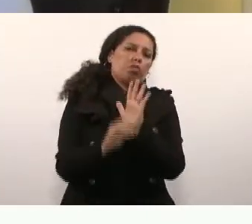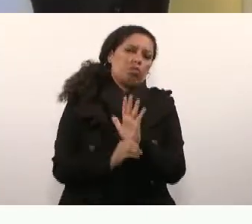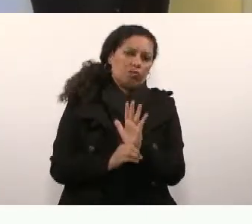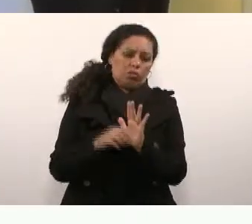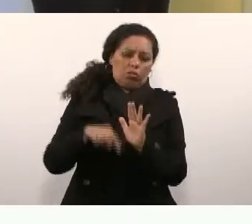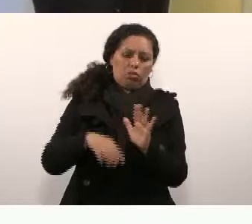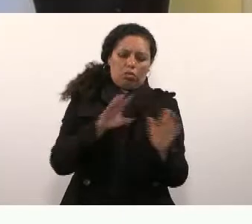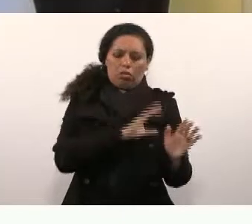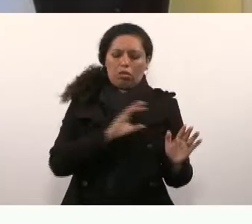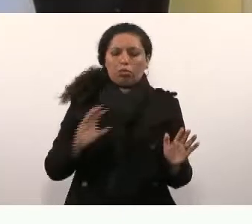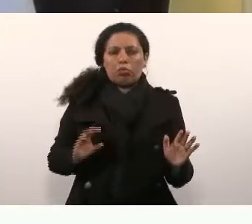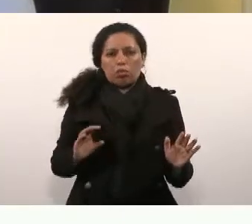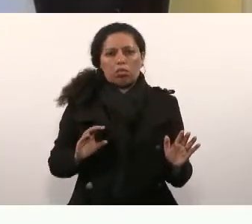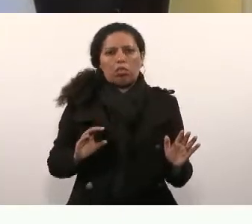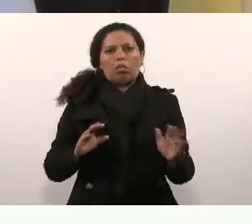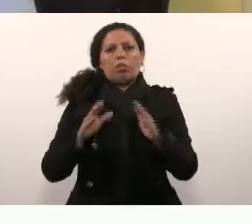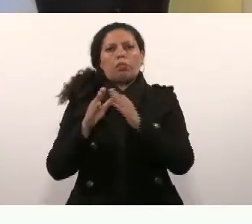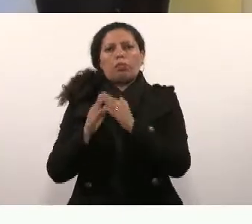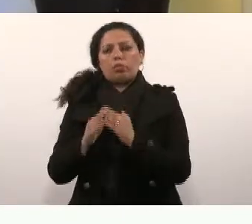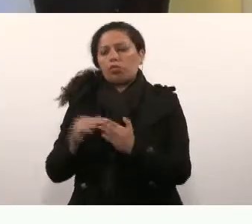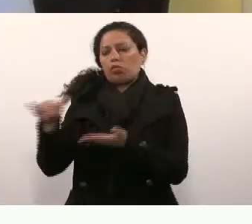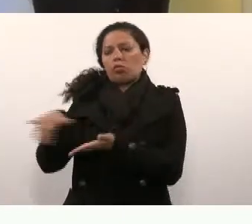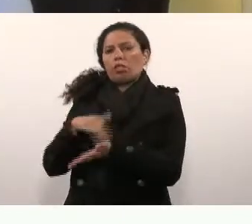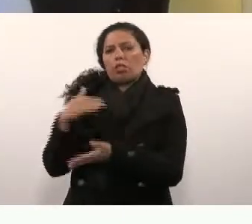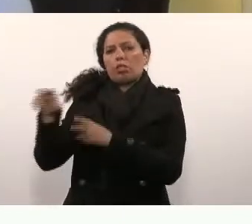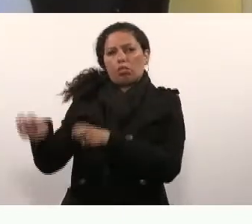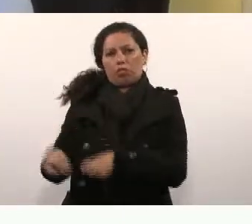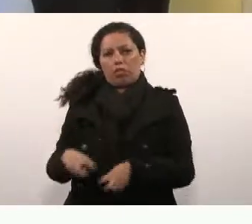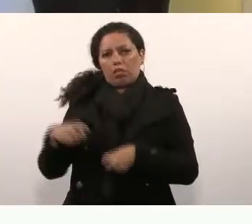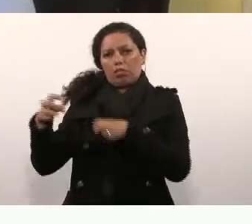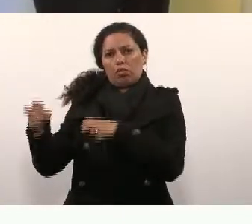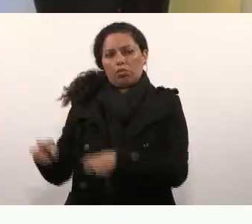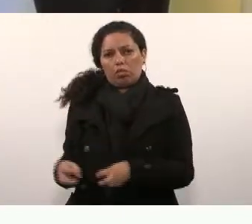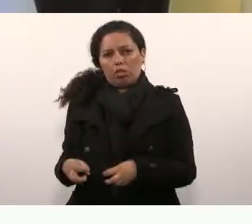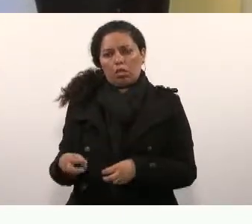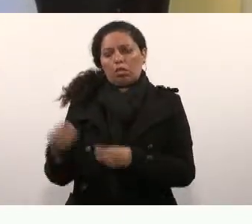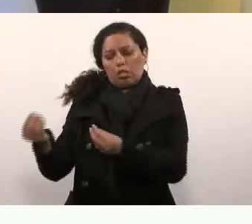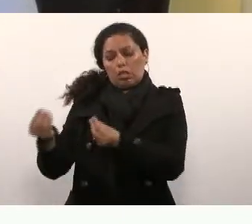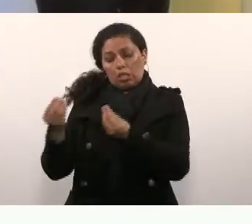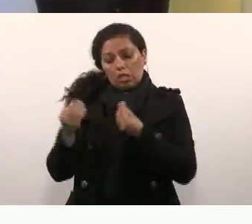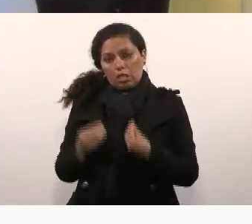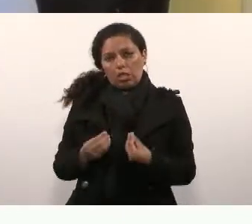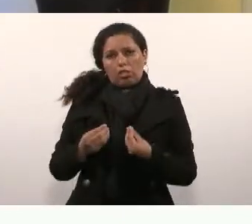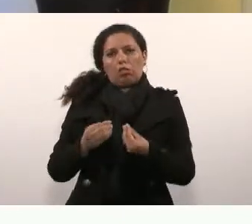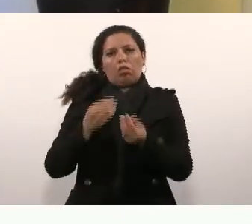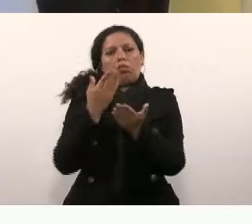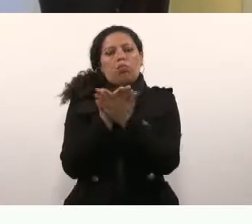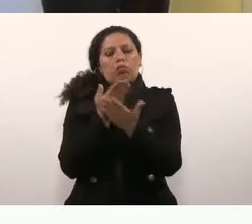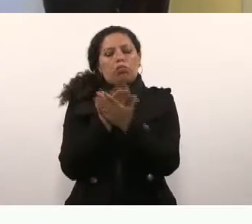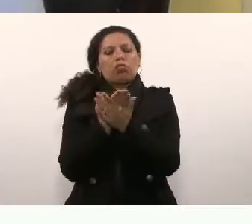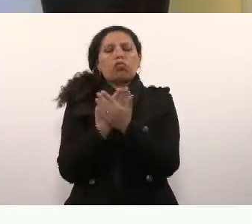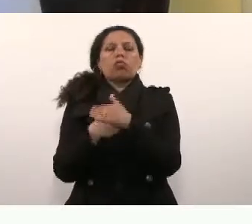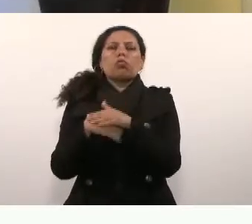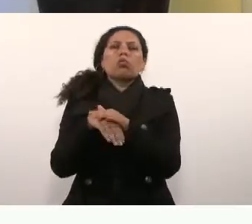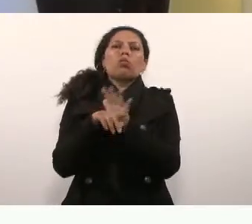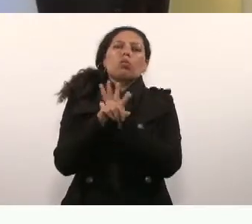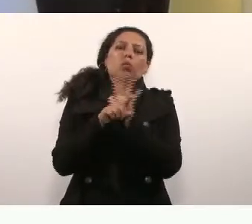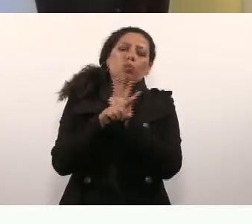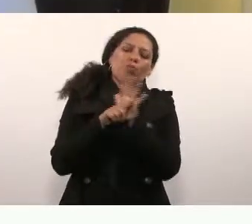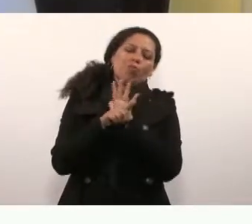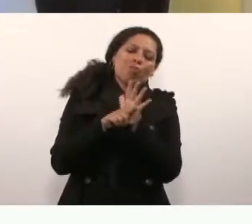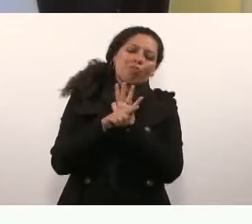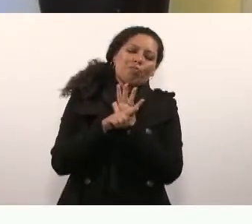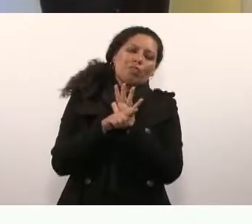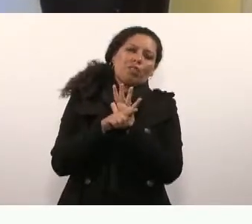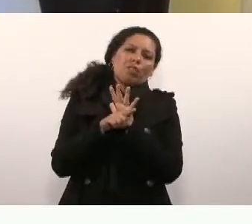comissão, solicitando ao secretário de Fazenda que remetesse para casa o quanto antes esse